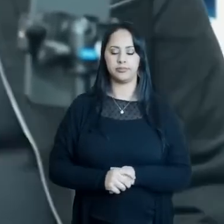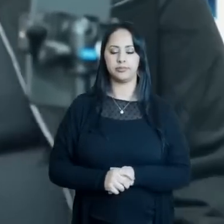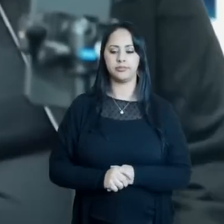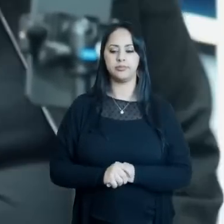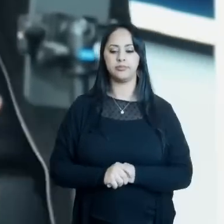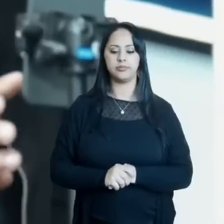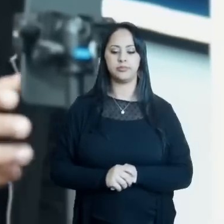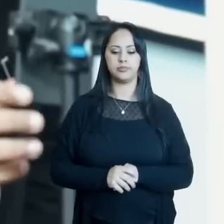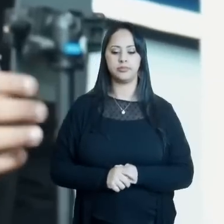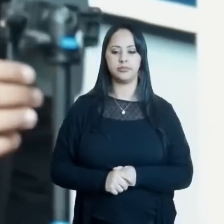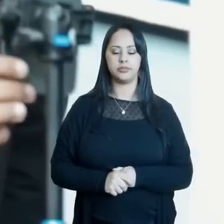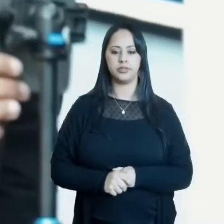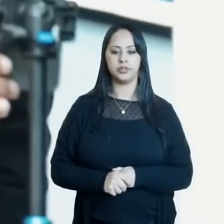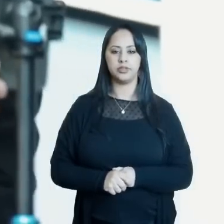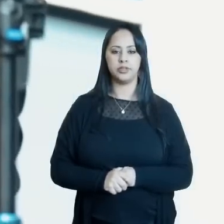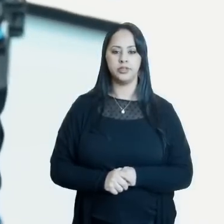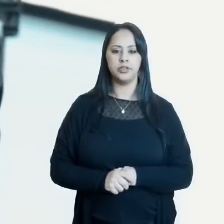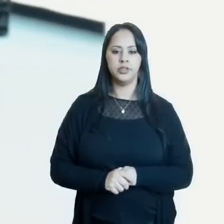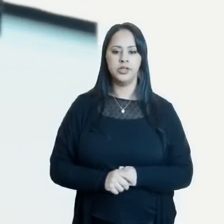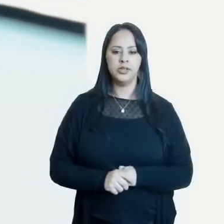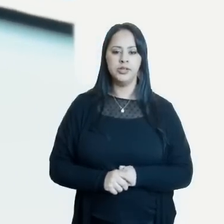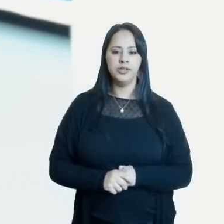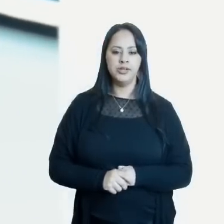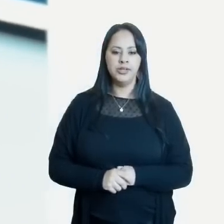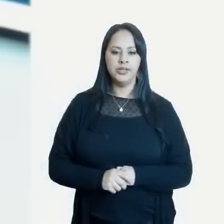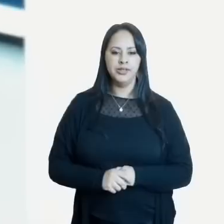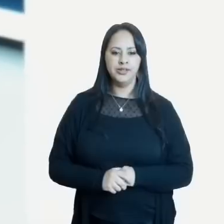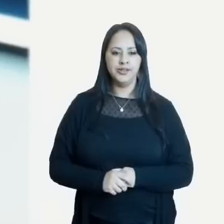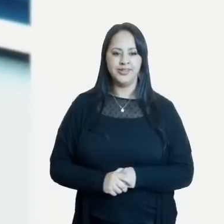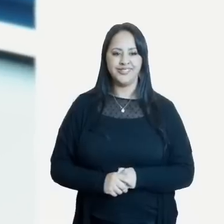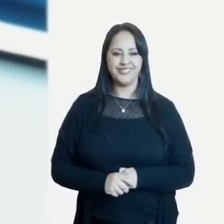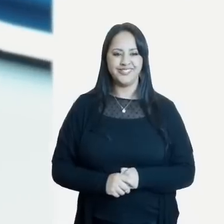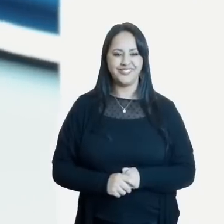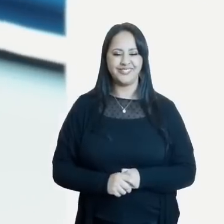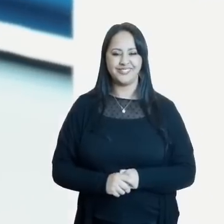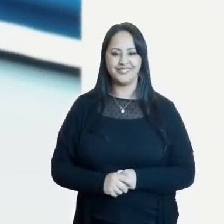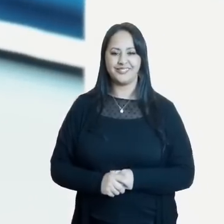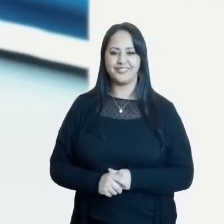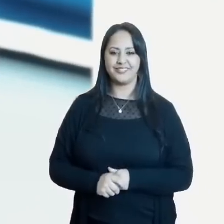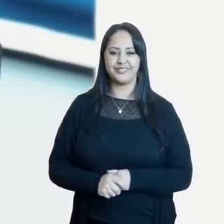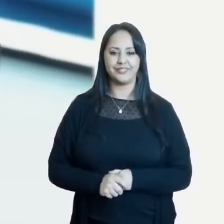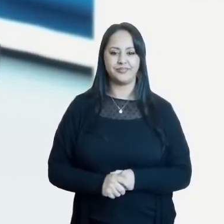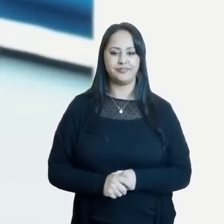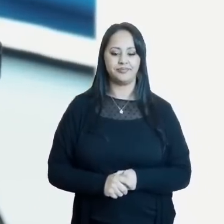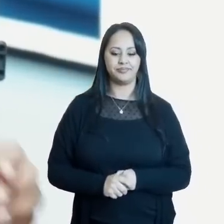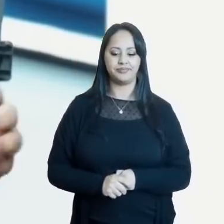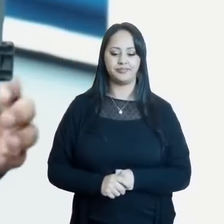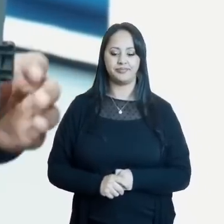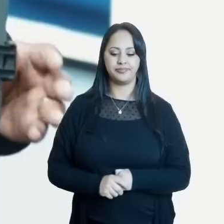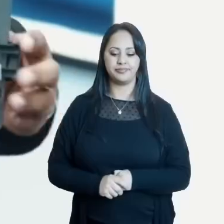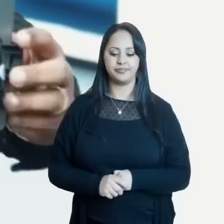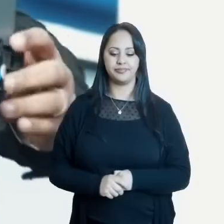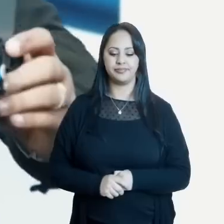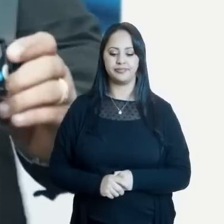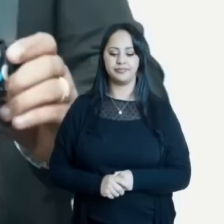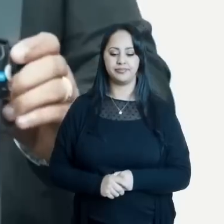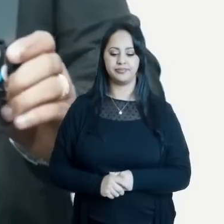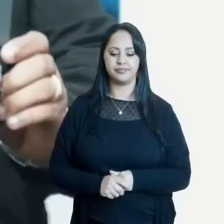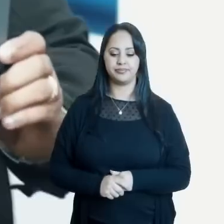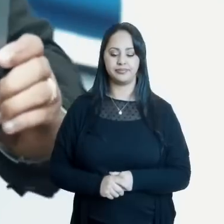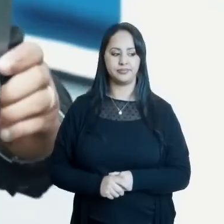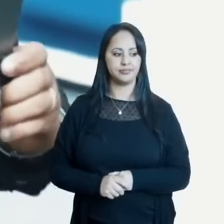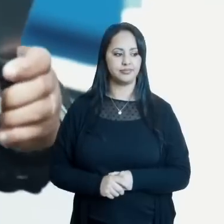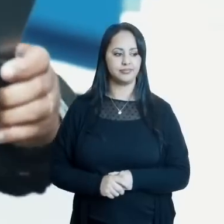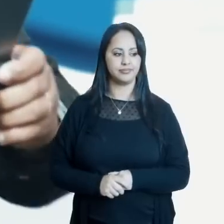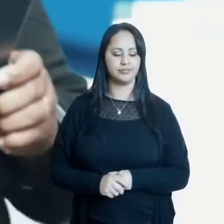Fabinho escreveu faltou aqui. Faltou stream, tá? Steam. Ah, o Fabinho não sabe nem escrever, velho. O Fabinho foi para os Estados Unidos pela fronteira. Mano. O Fabinho não